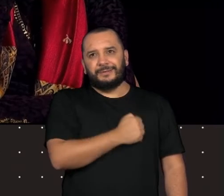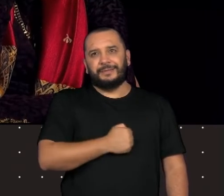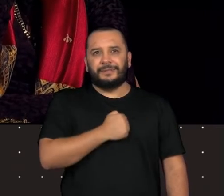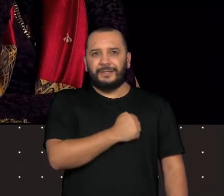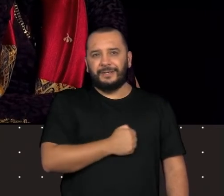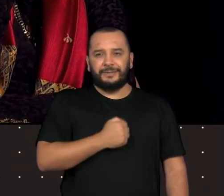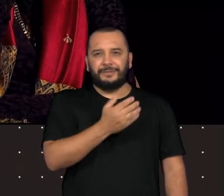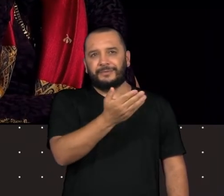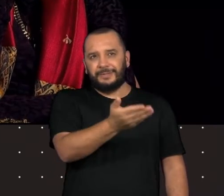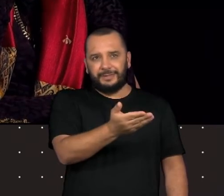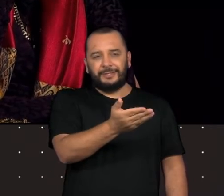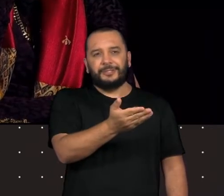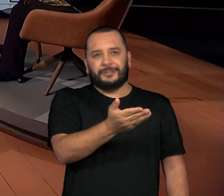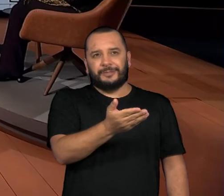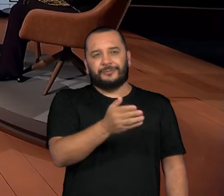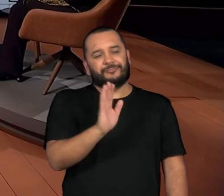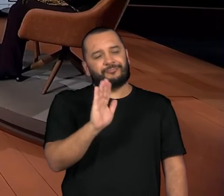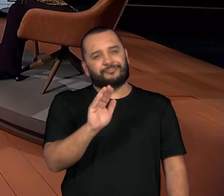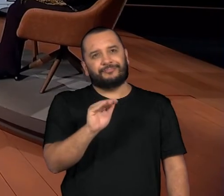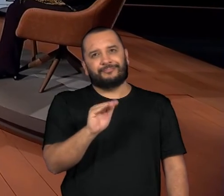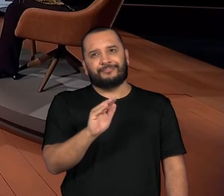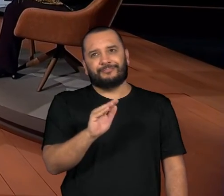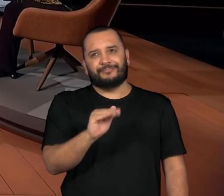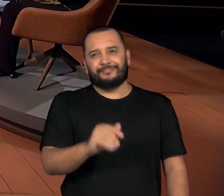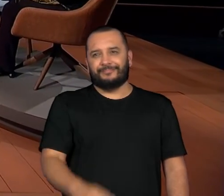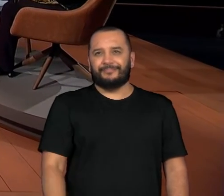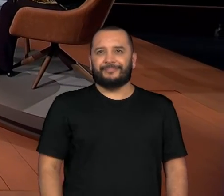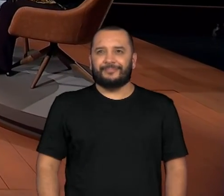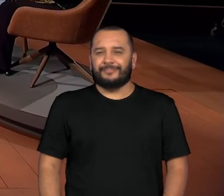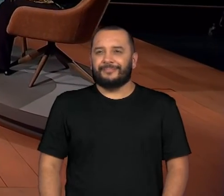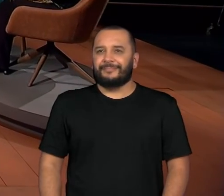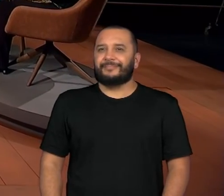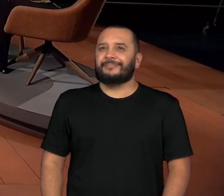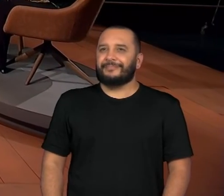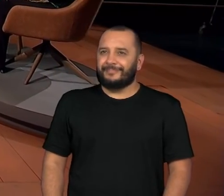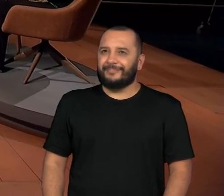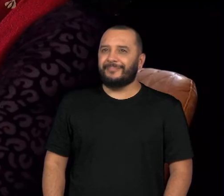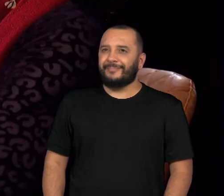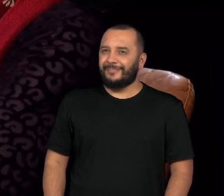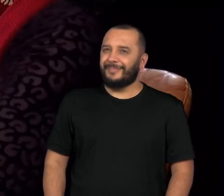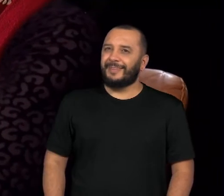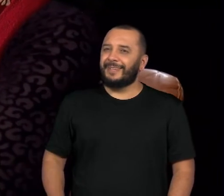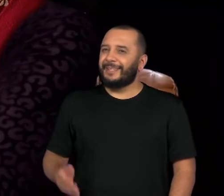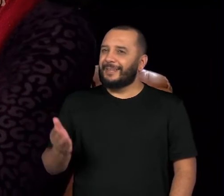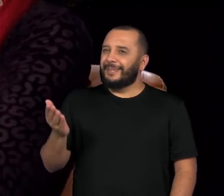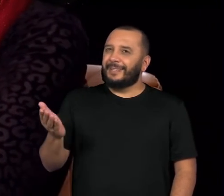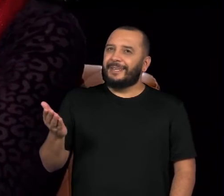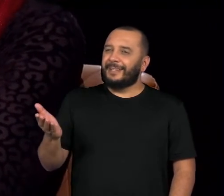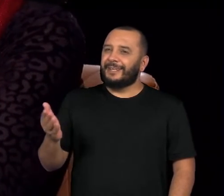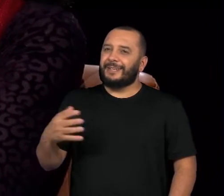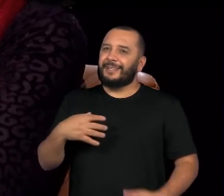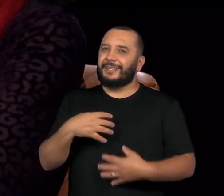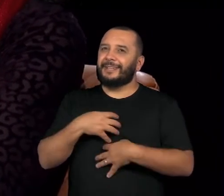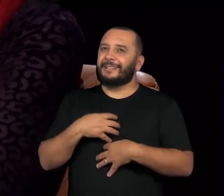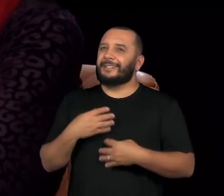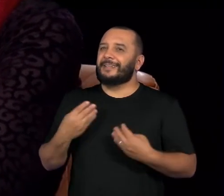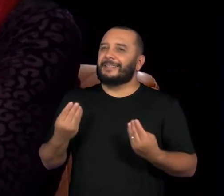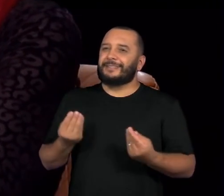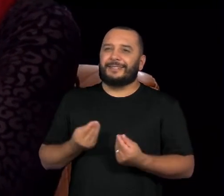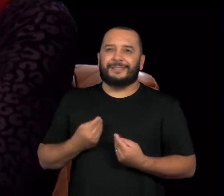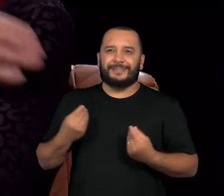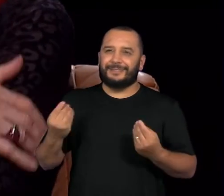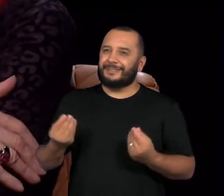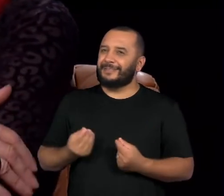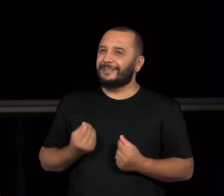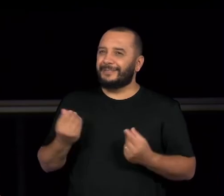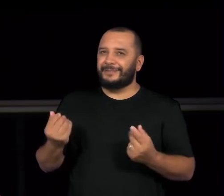saudade. Tchau, querida. O Otton está cada vez mais sensível, né, gente? Nossa,